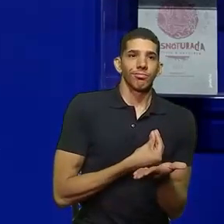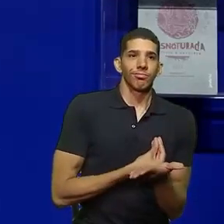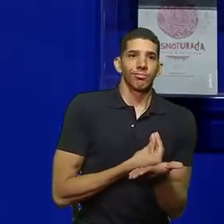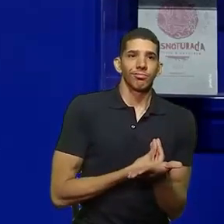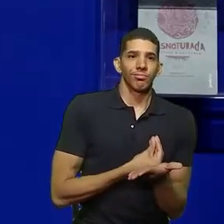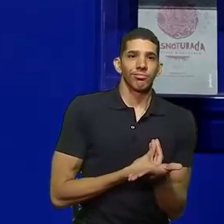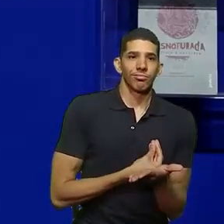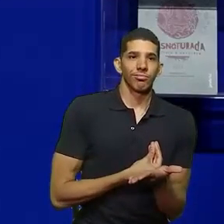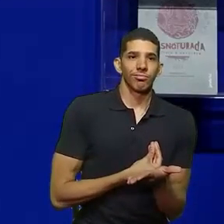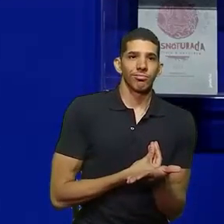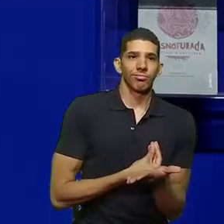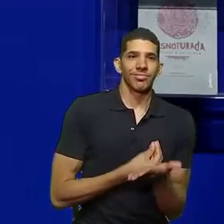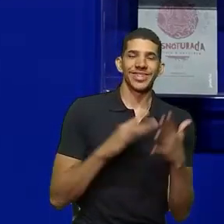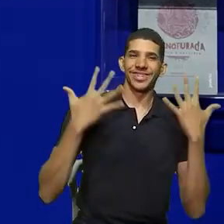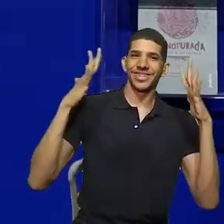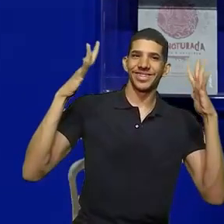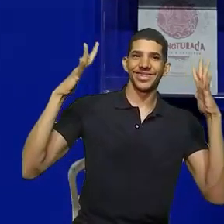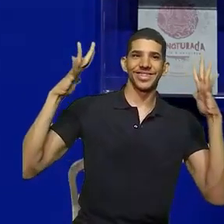Conceição.